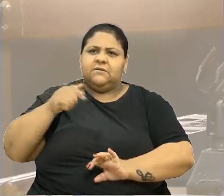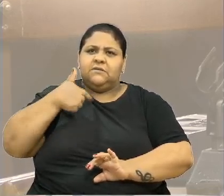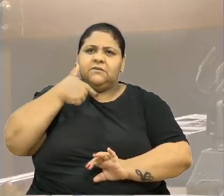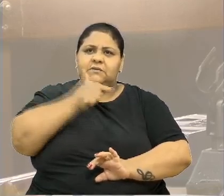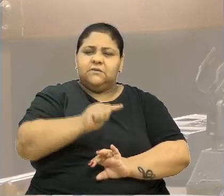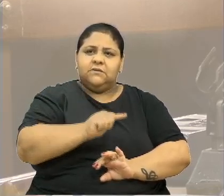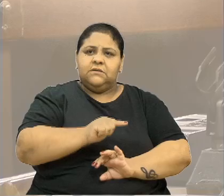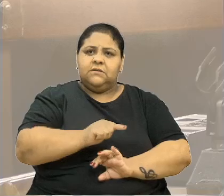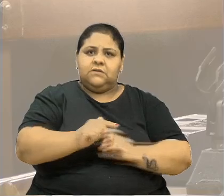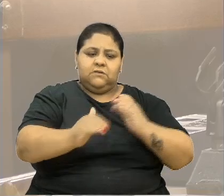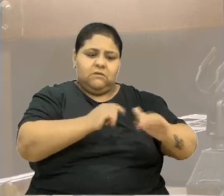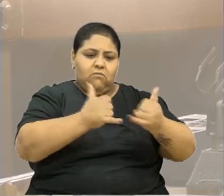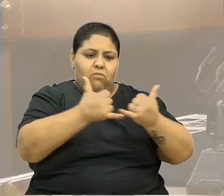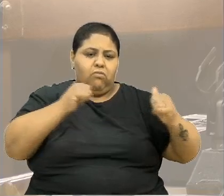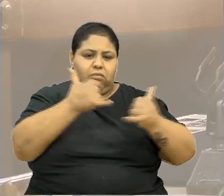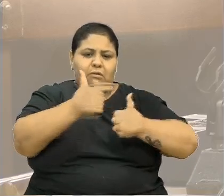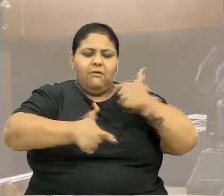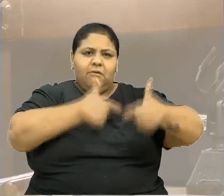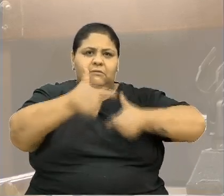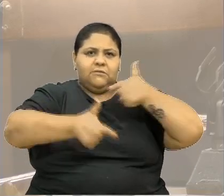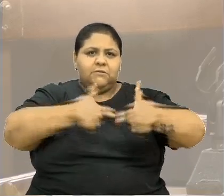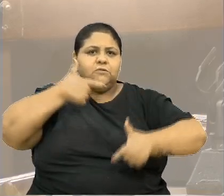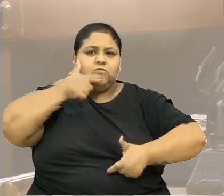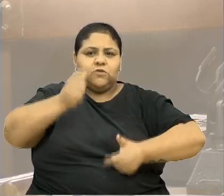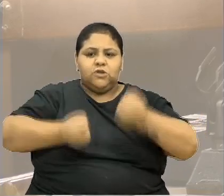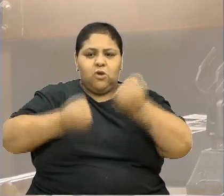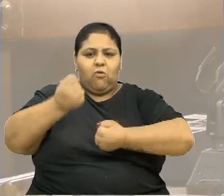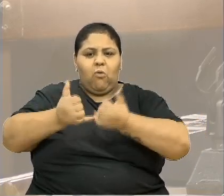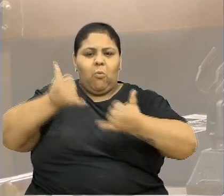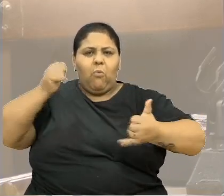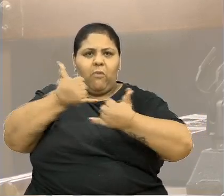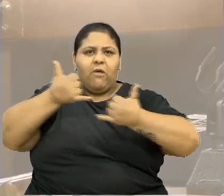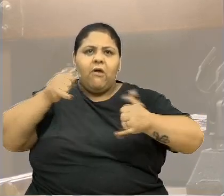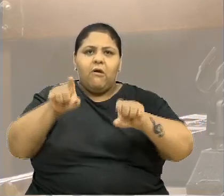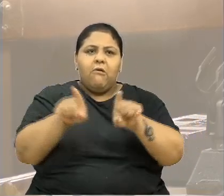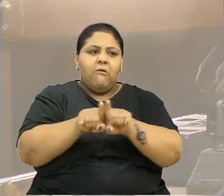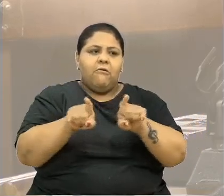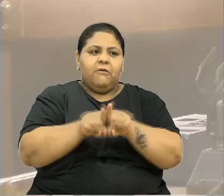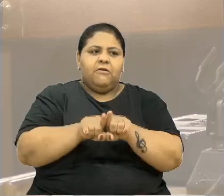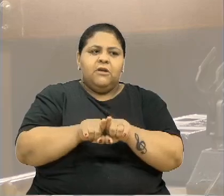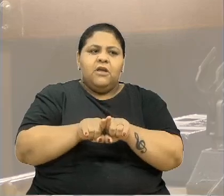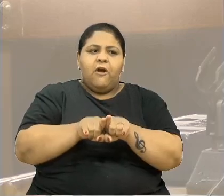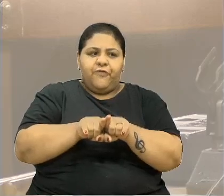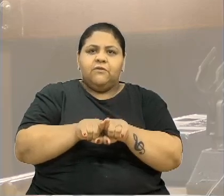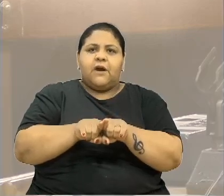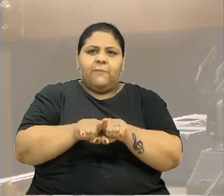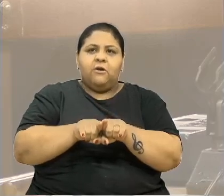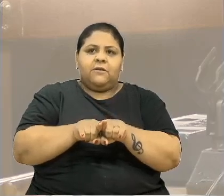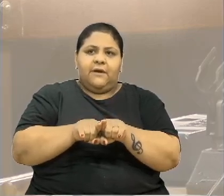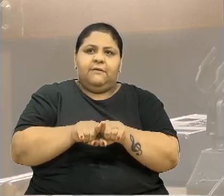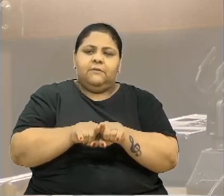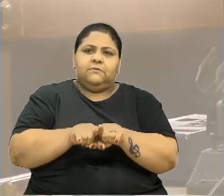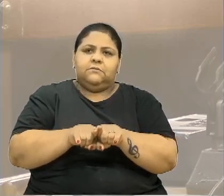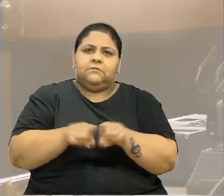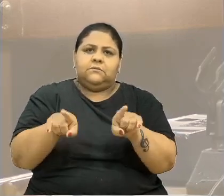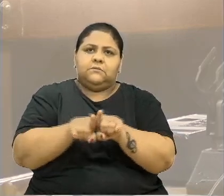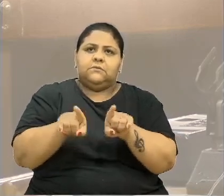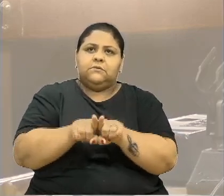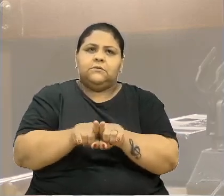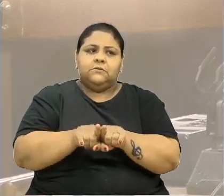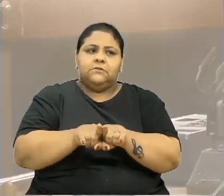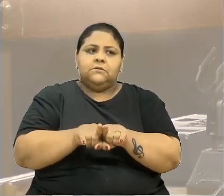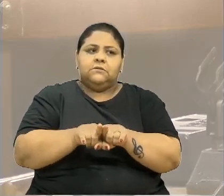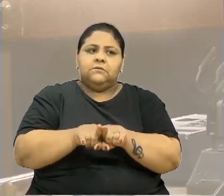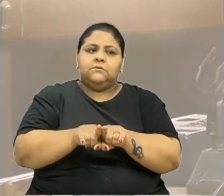moto elétrica para o seu trabalho, conseguir um carro elétrico para o seu trabalho e também conseguir ônibus elétrico, onde vai facilitar a vida